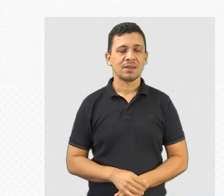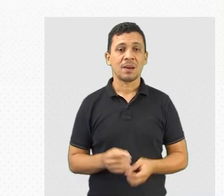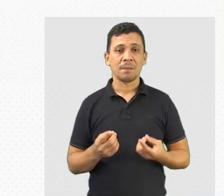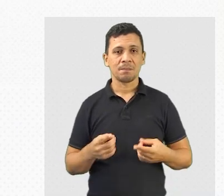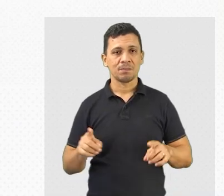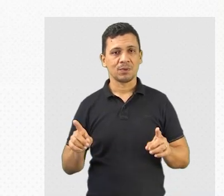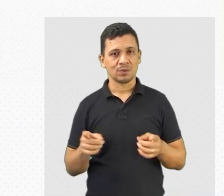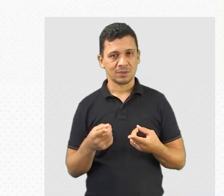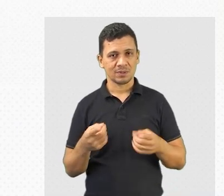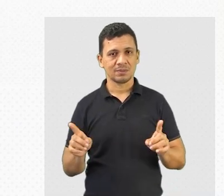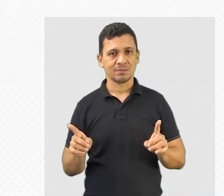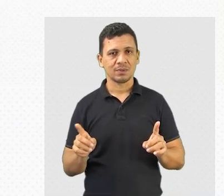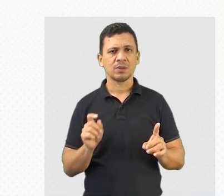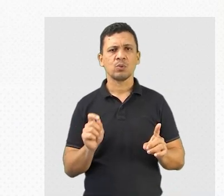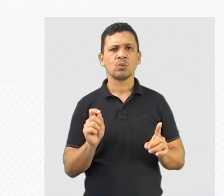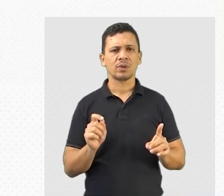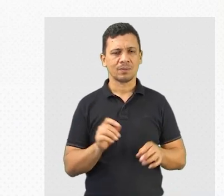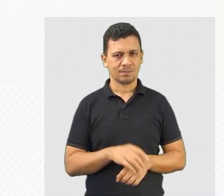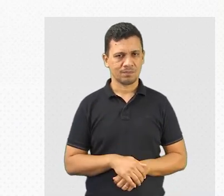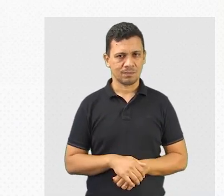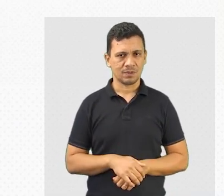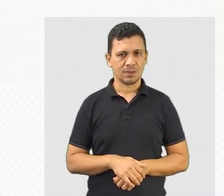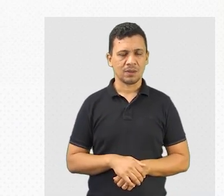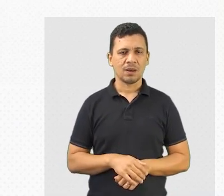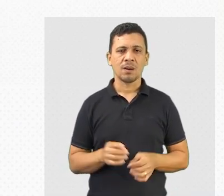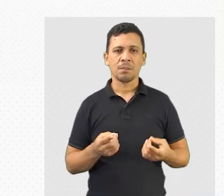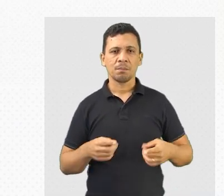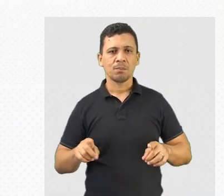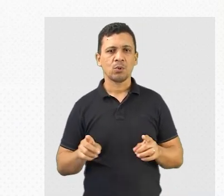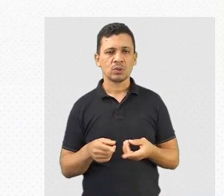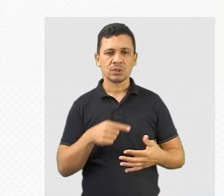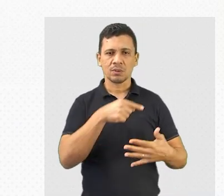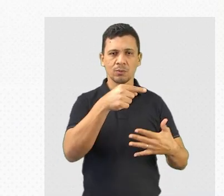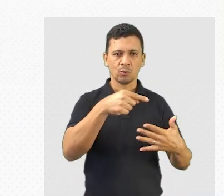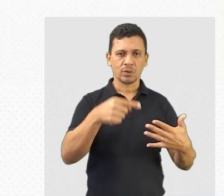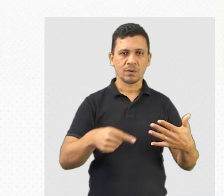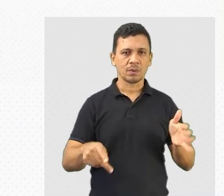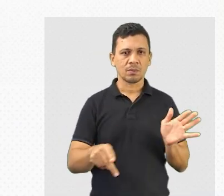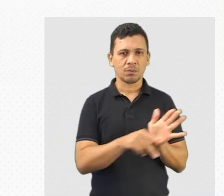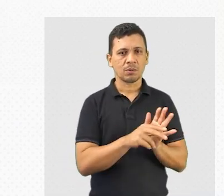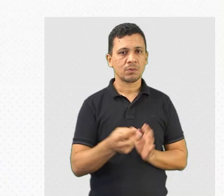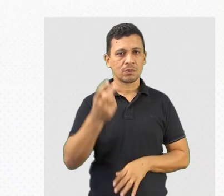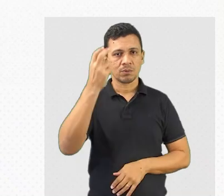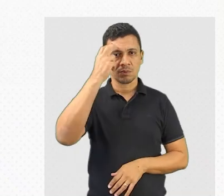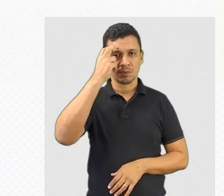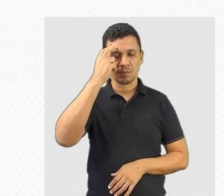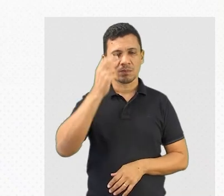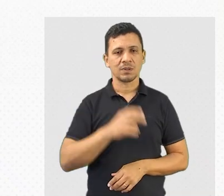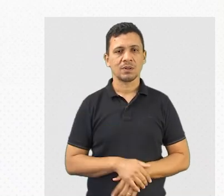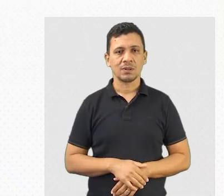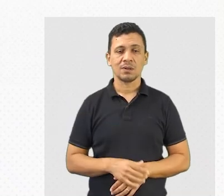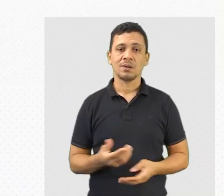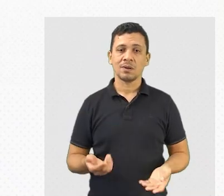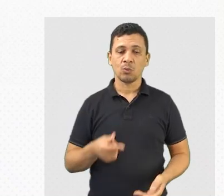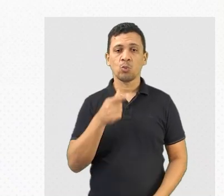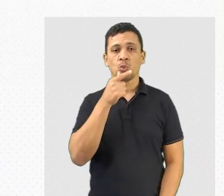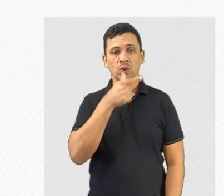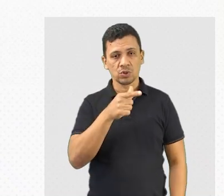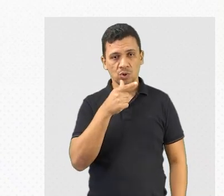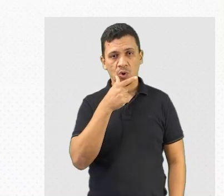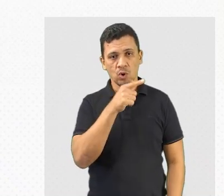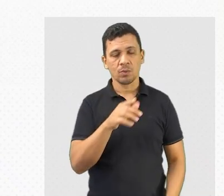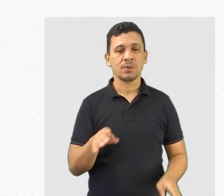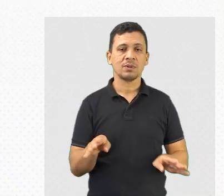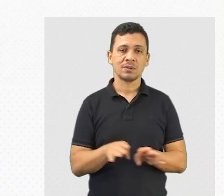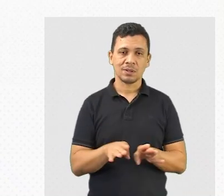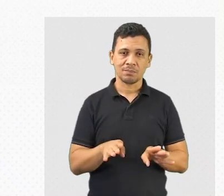and identity, pensando na música como um elemento cultural, assim como o idioma também é um